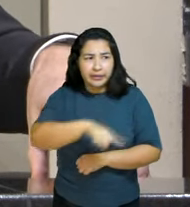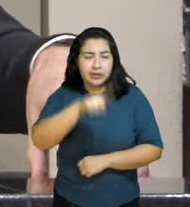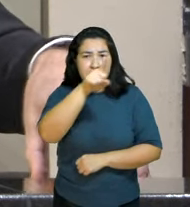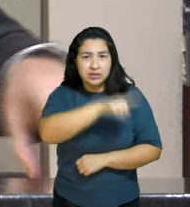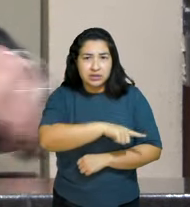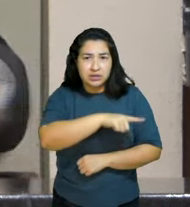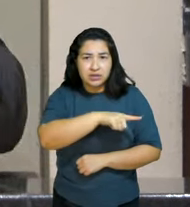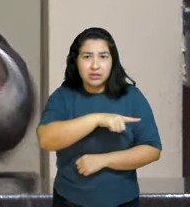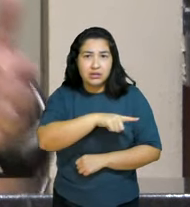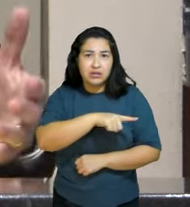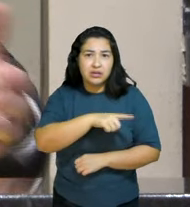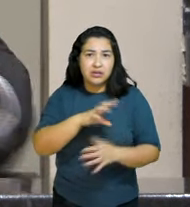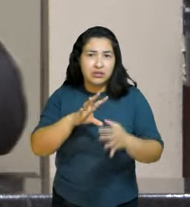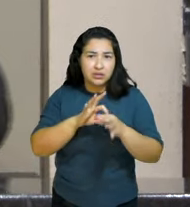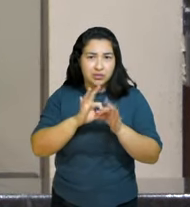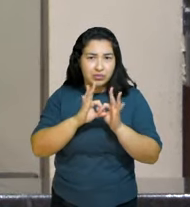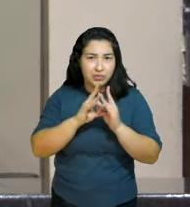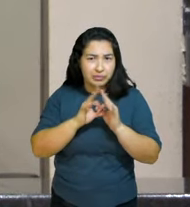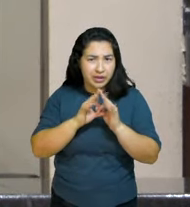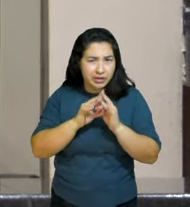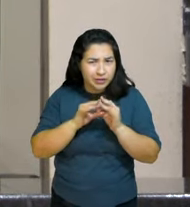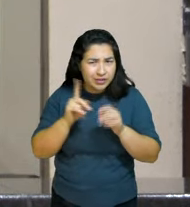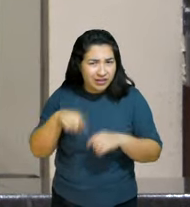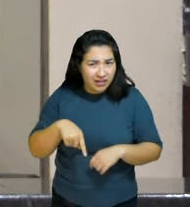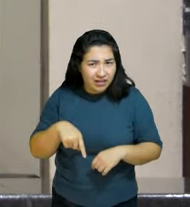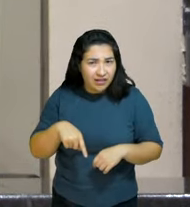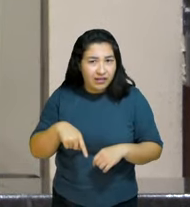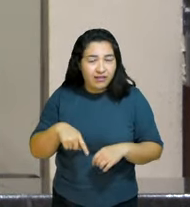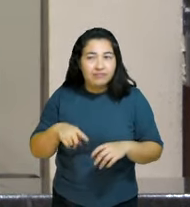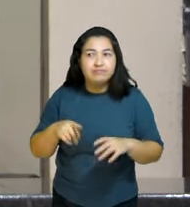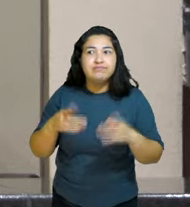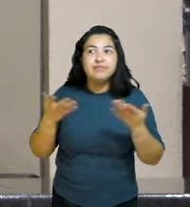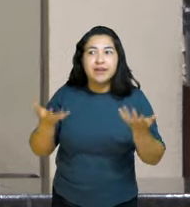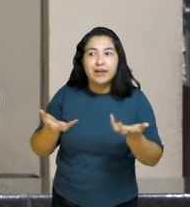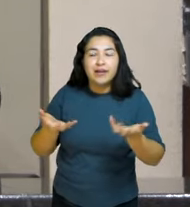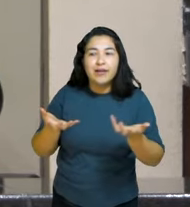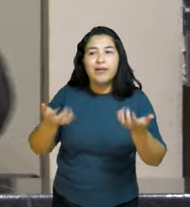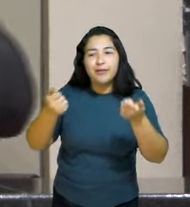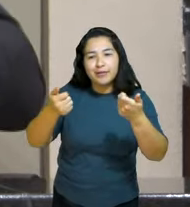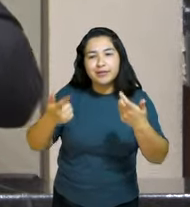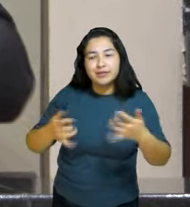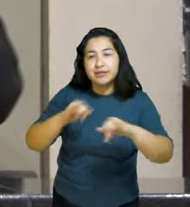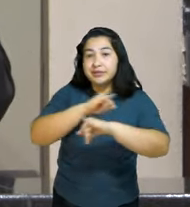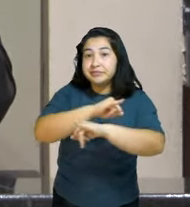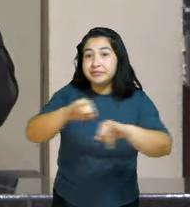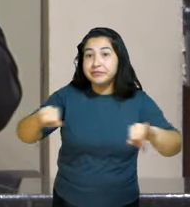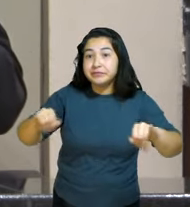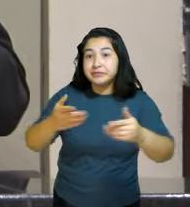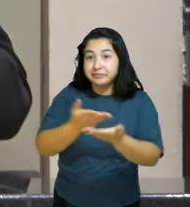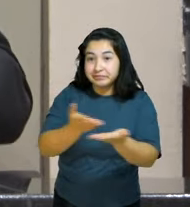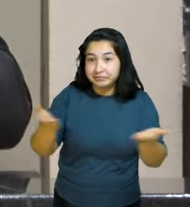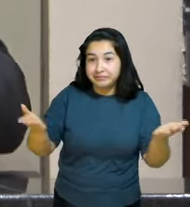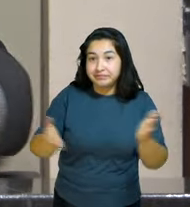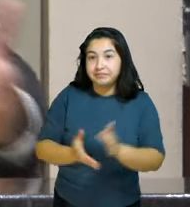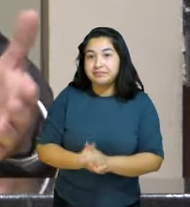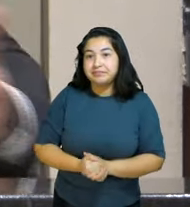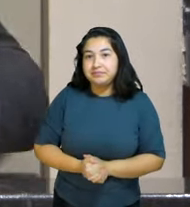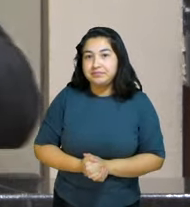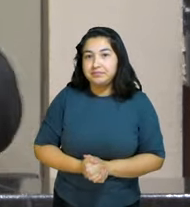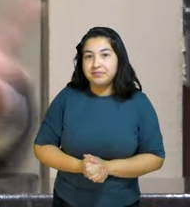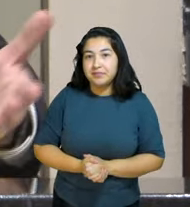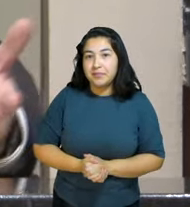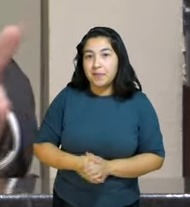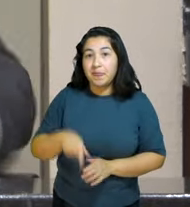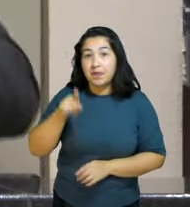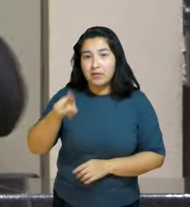eu gostaria, na fala do senhor, que também o senhor pudesse passar a informação que o senhor também me passou por telefone, e o senhor disse